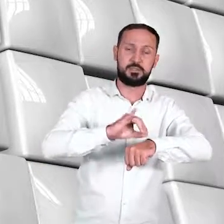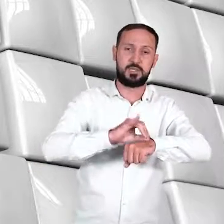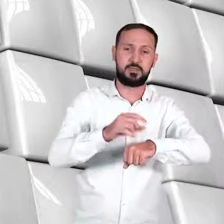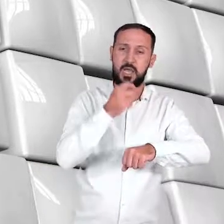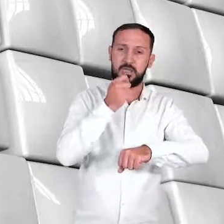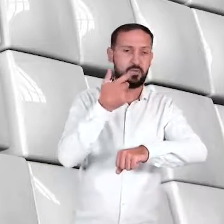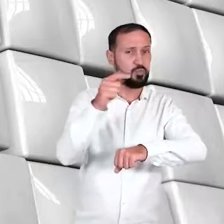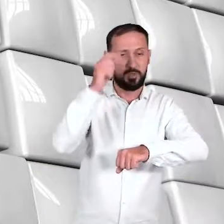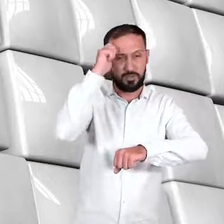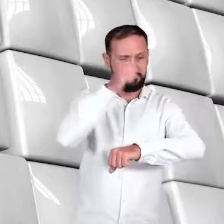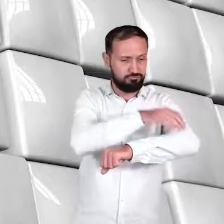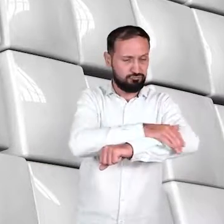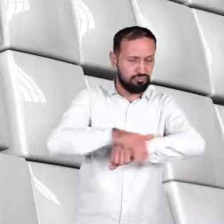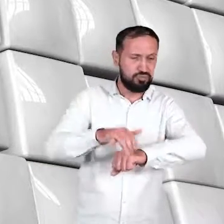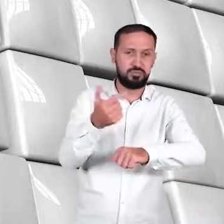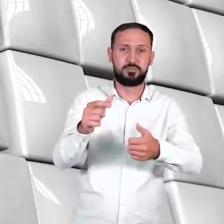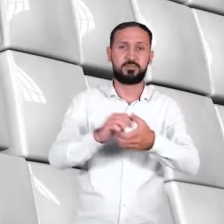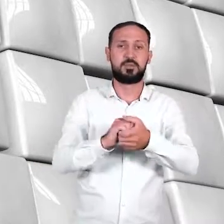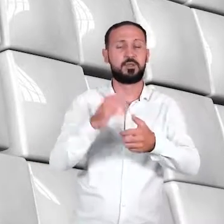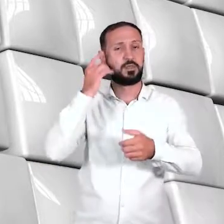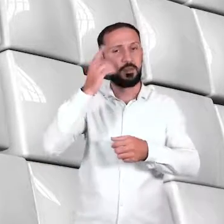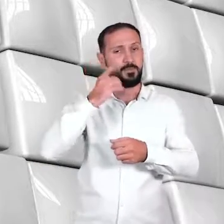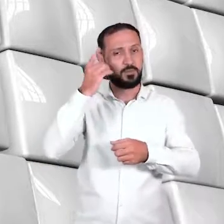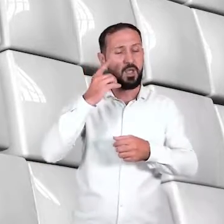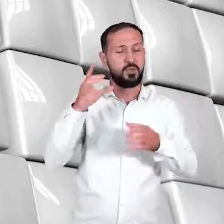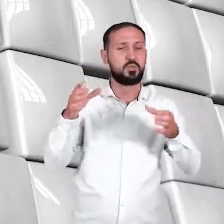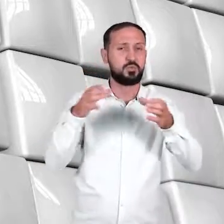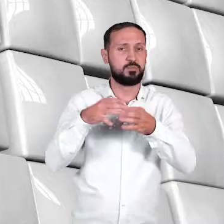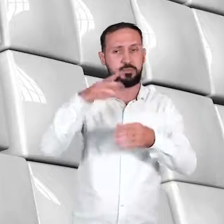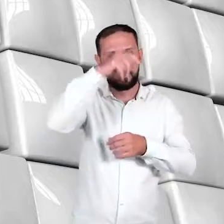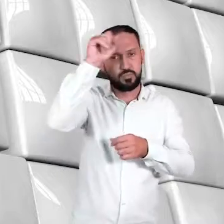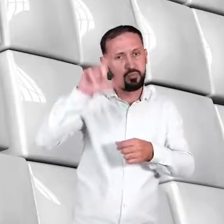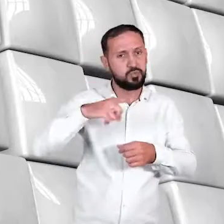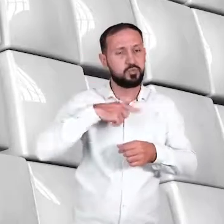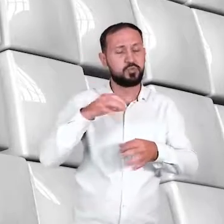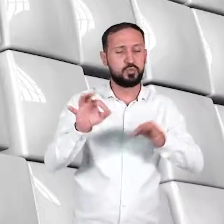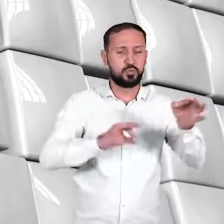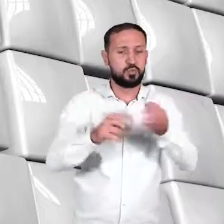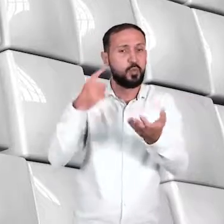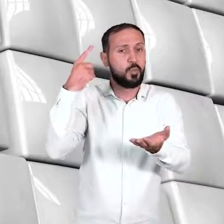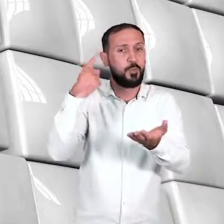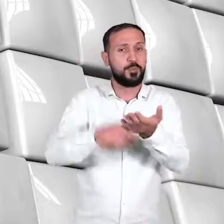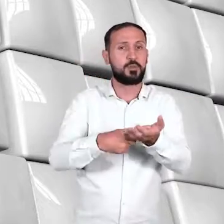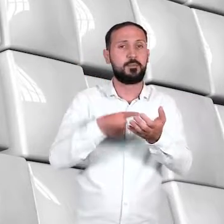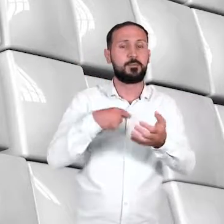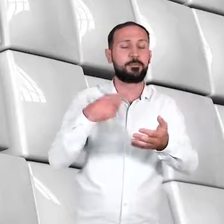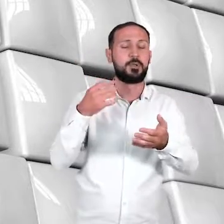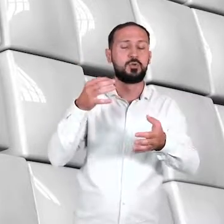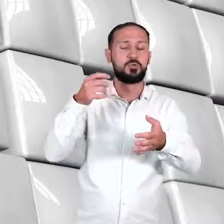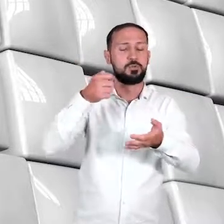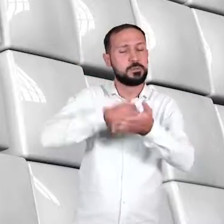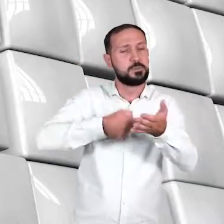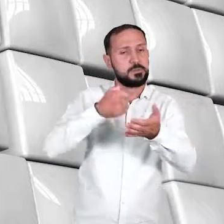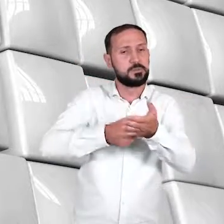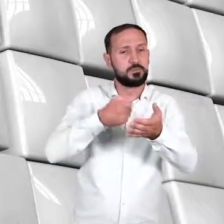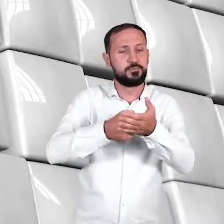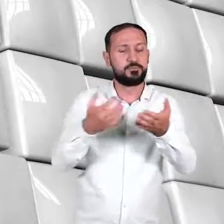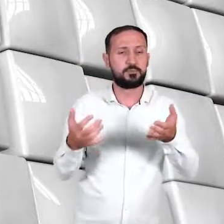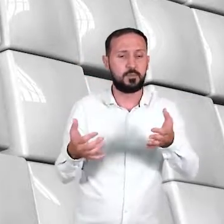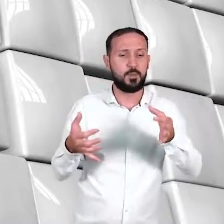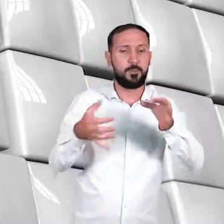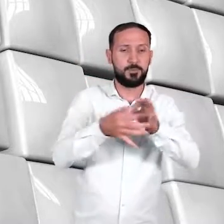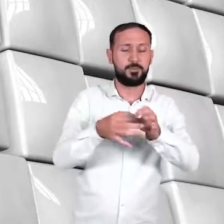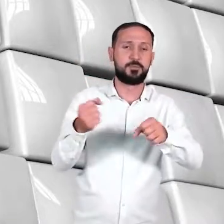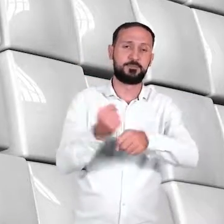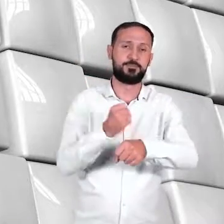presidência, deputados e bancada federal de Mato Grosso do Sul firmaram acordo para articular a inclusão dessa